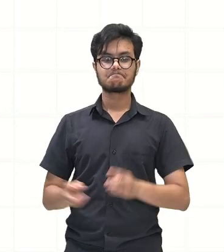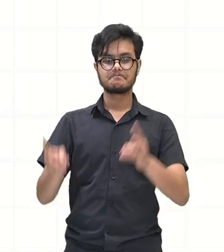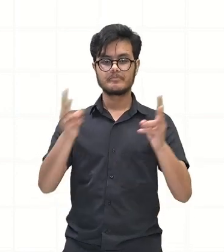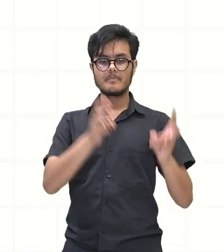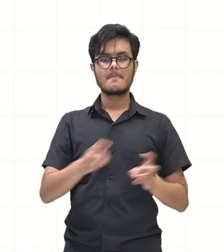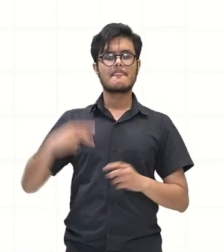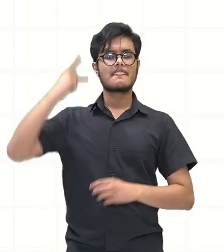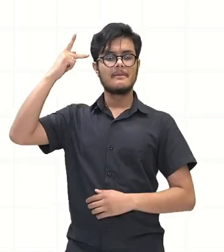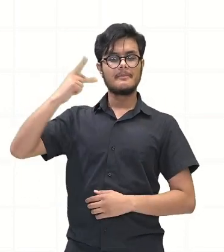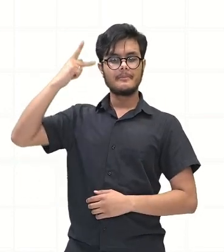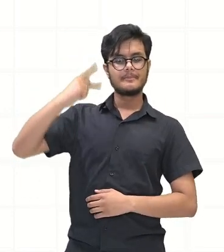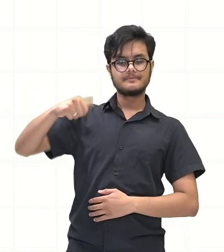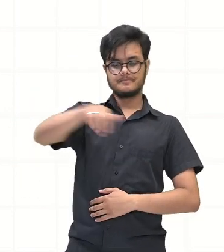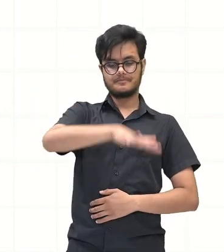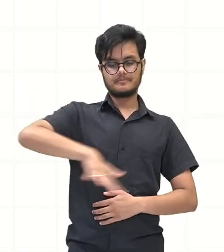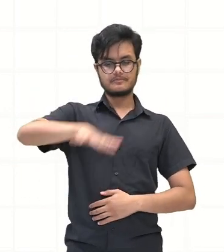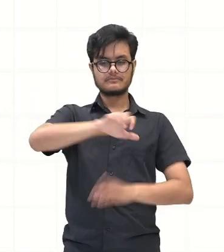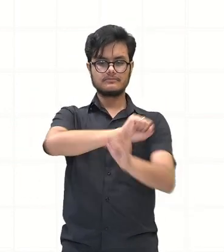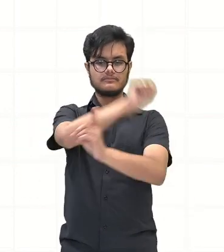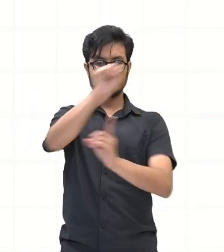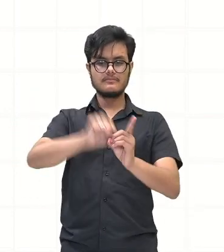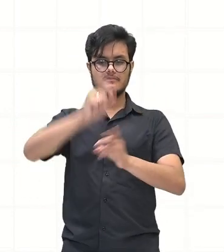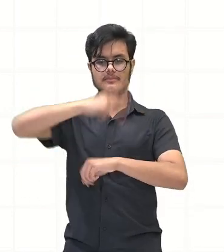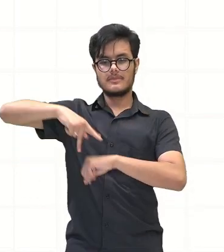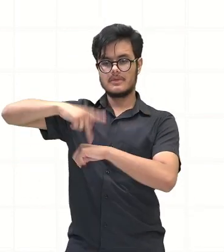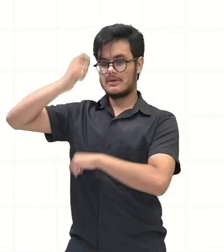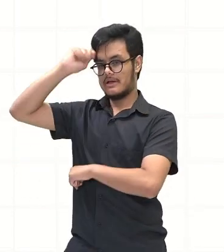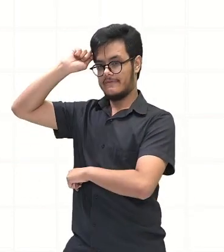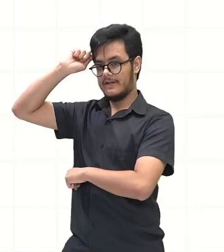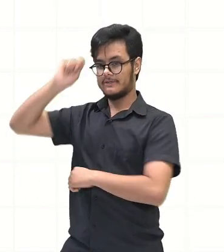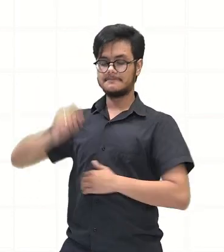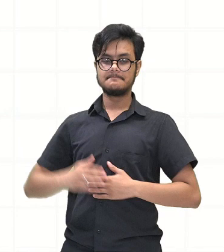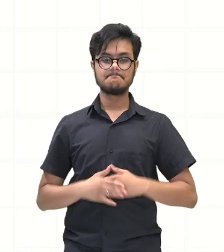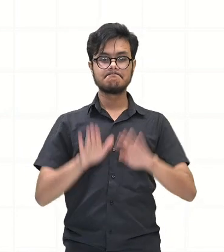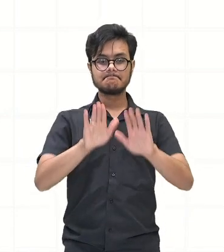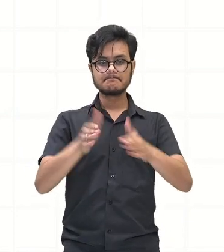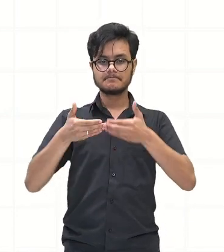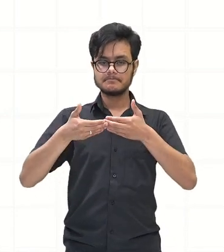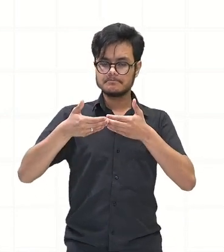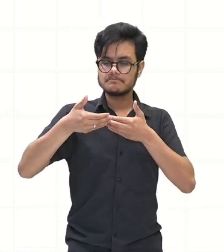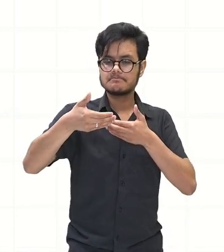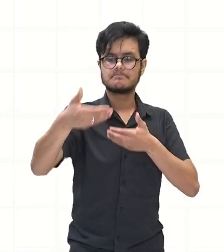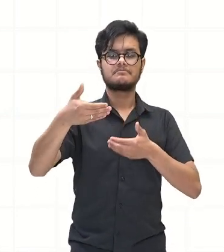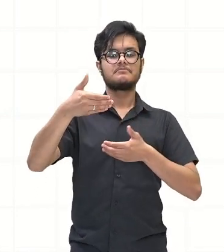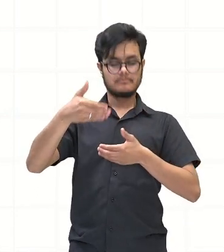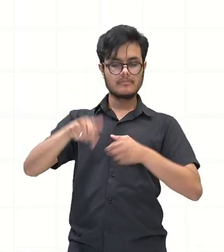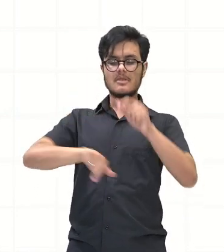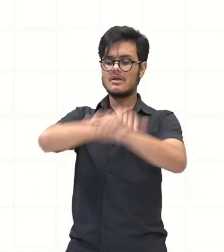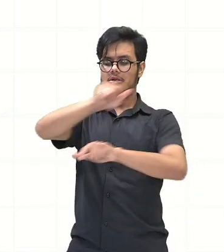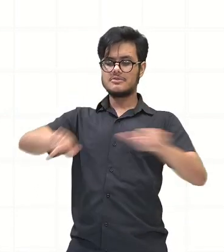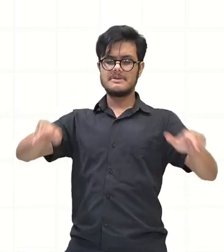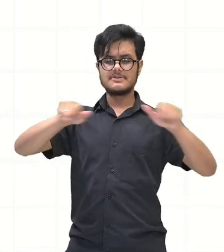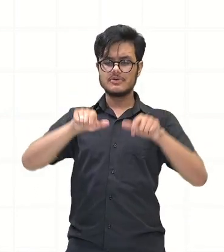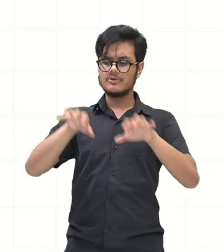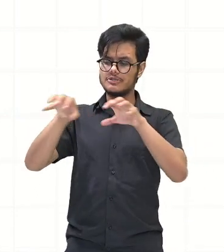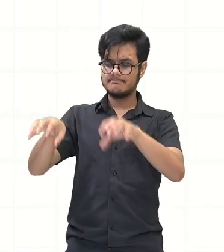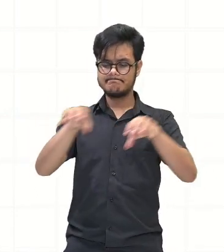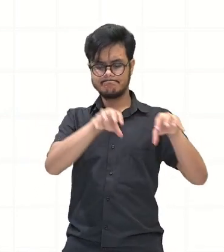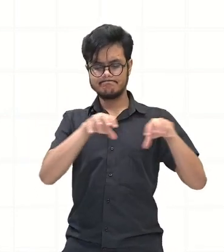estrutura política e social africana. No início ali do processo